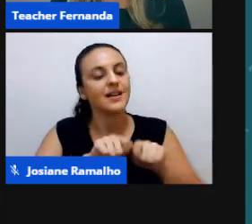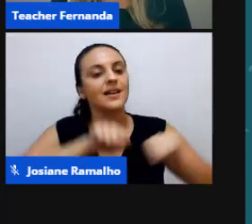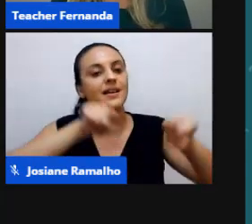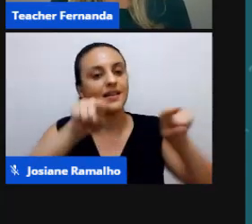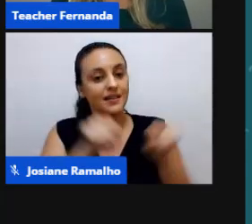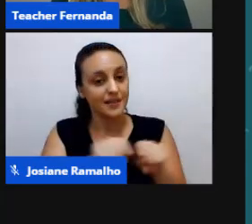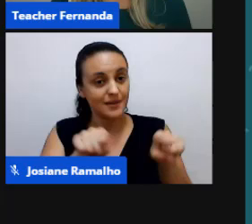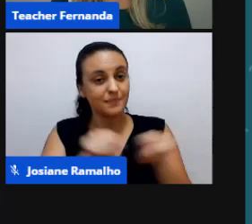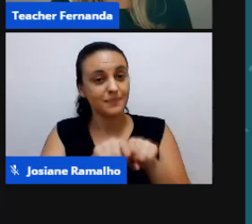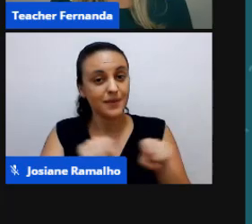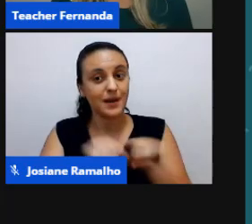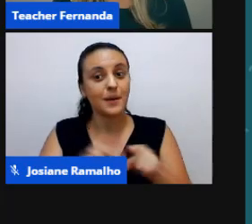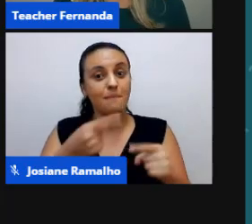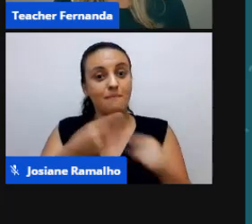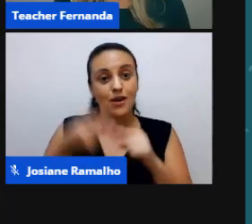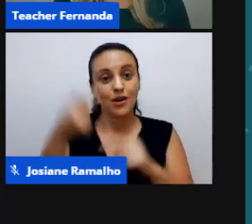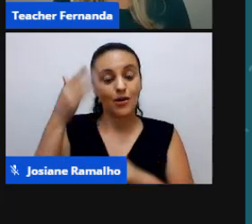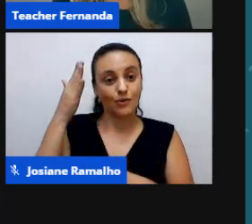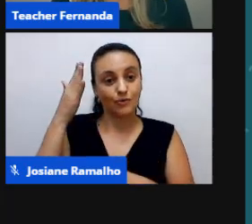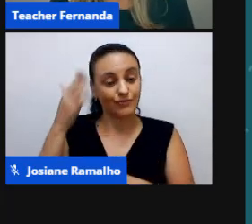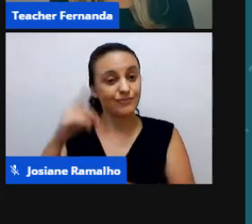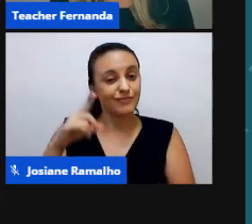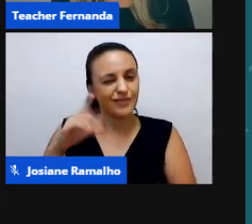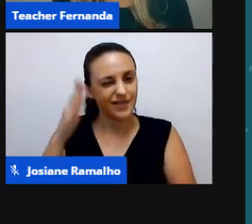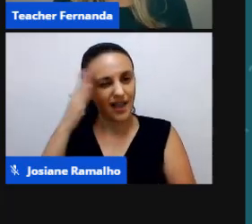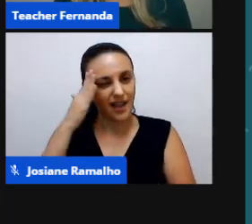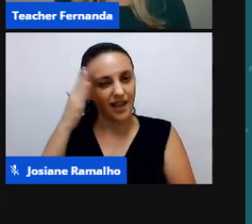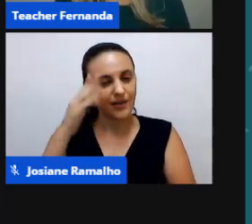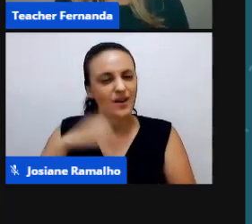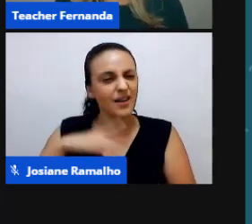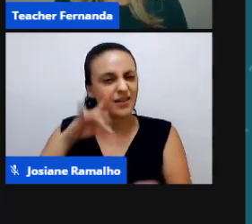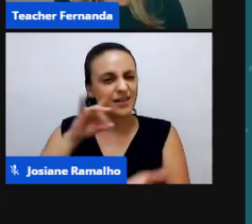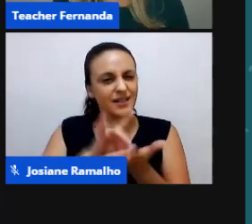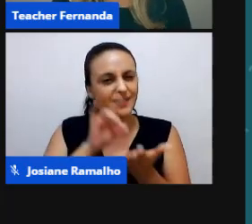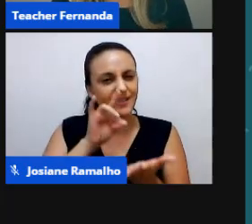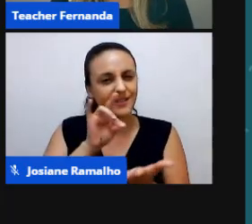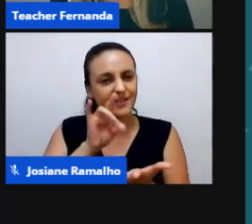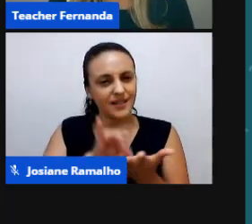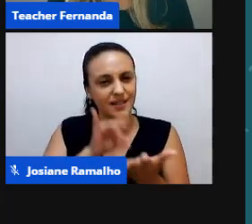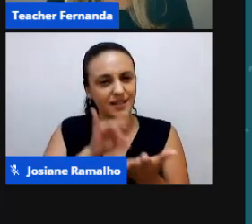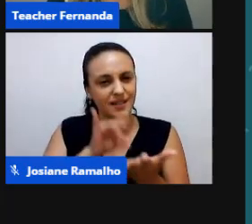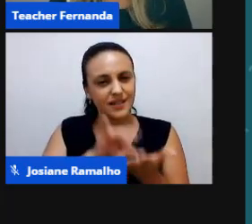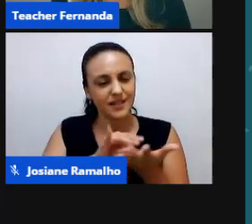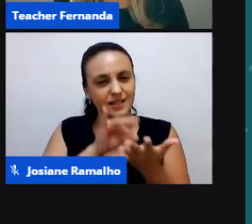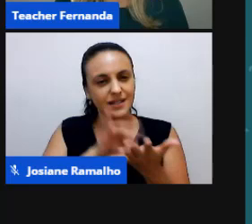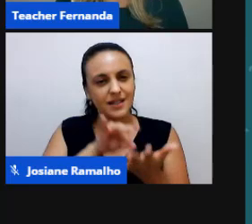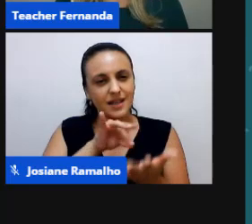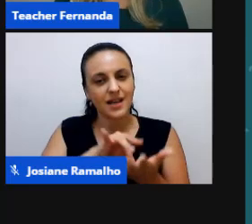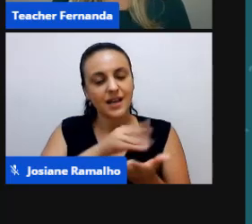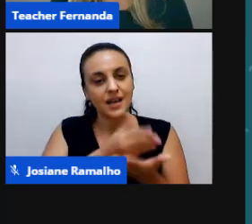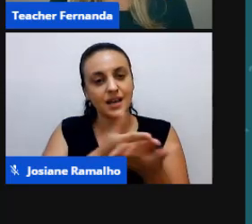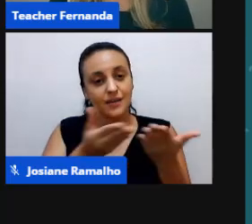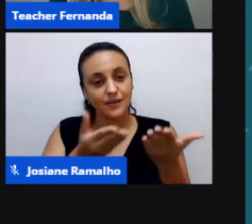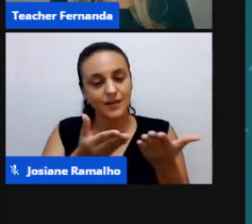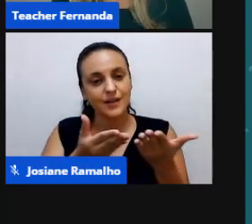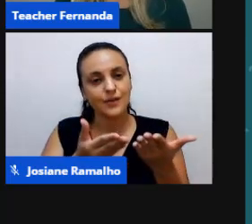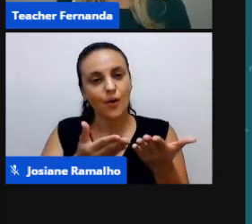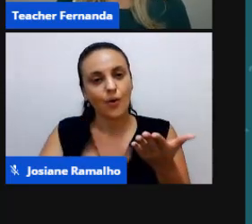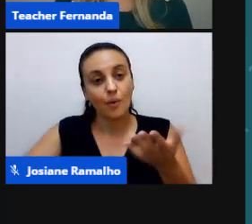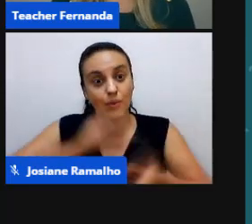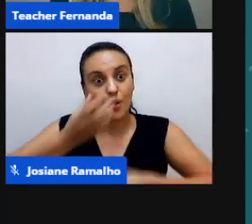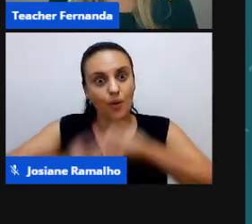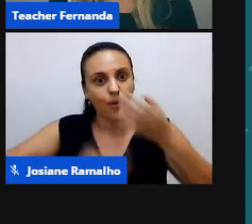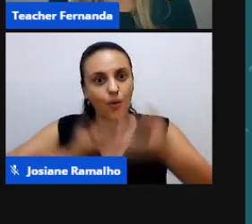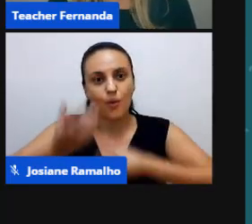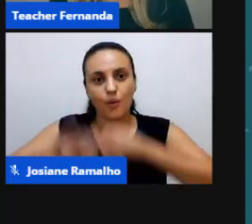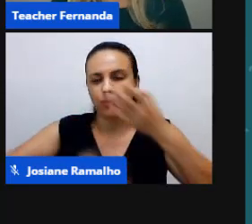que nós iremos aprender aqui pode suscitar inúmeras criações por parte de vocês, professores. Quero